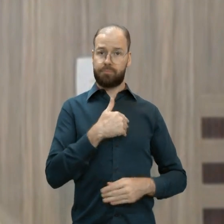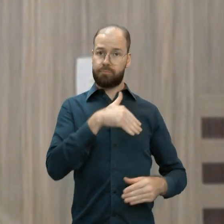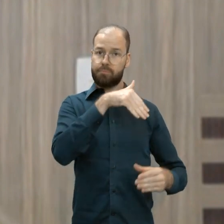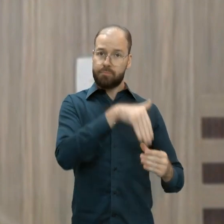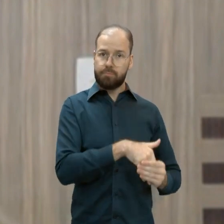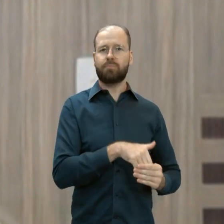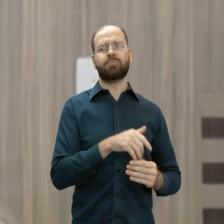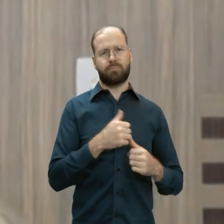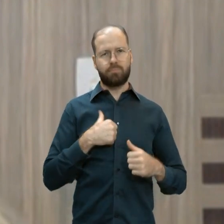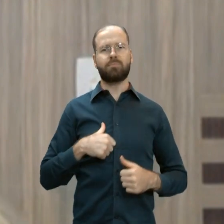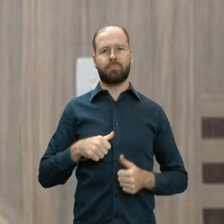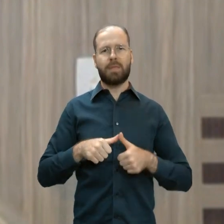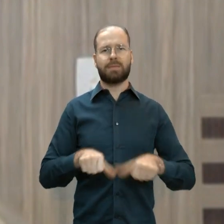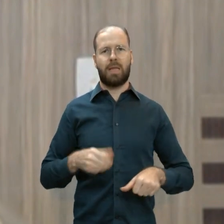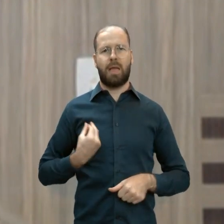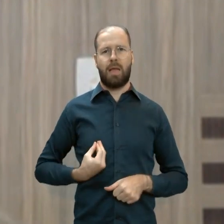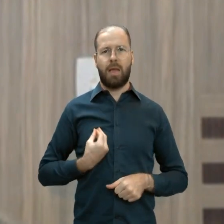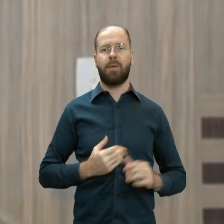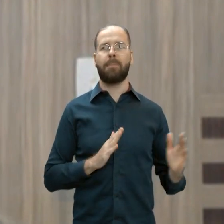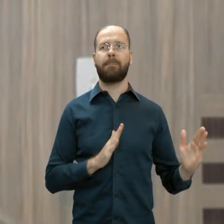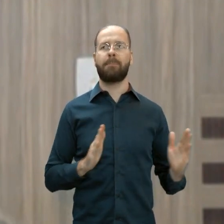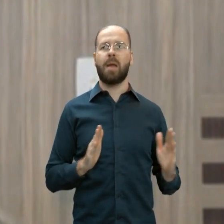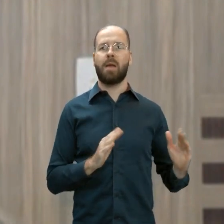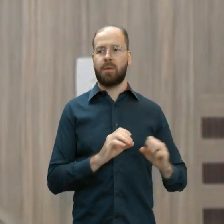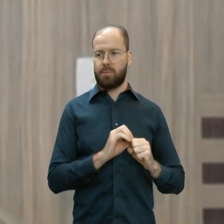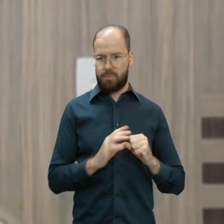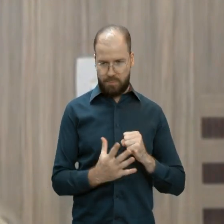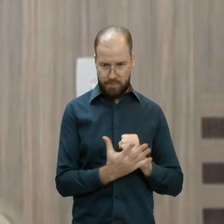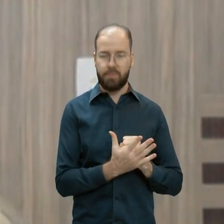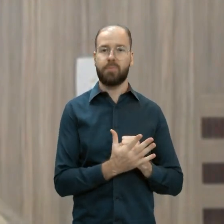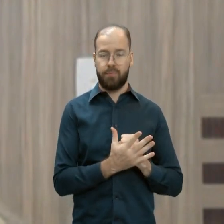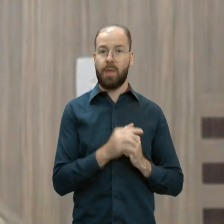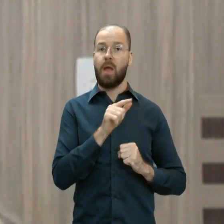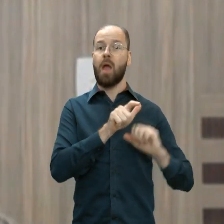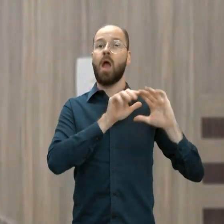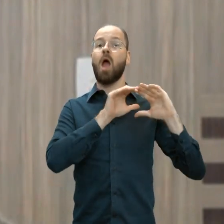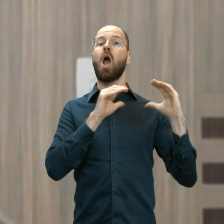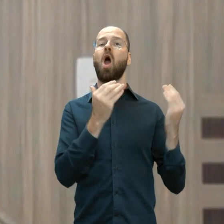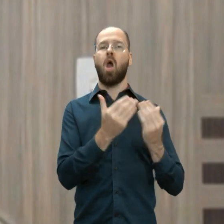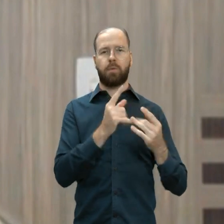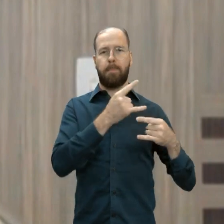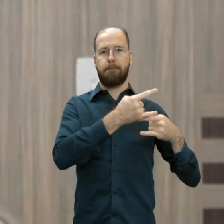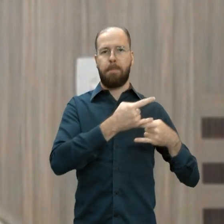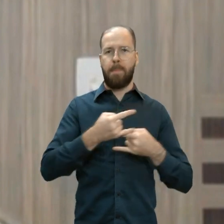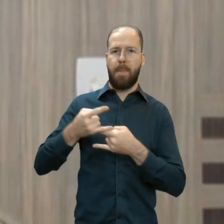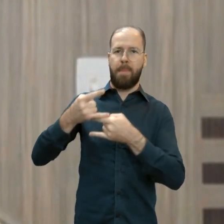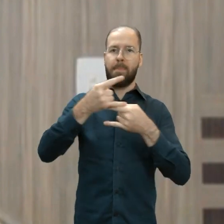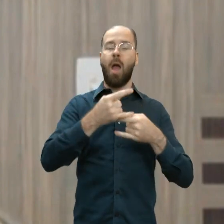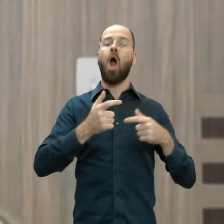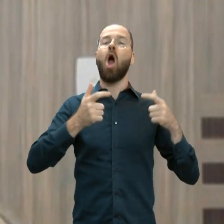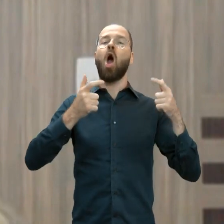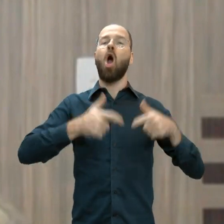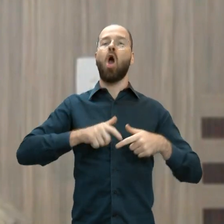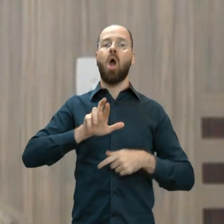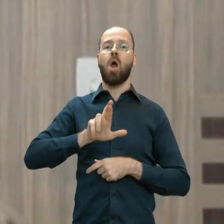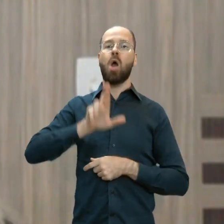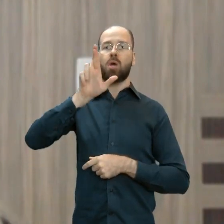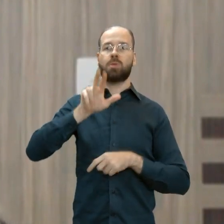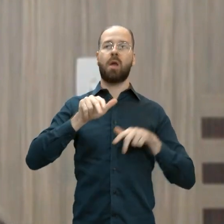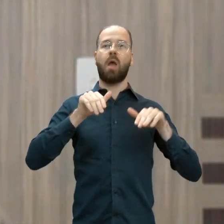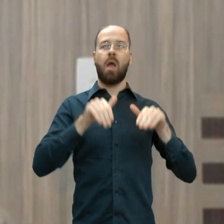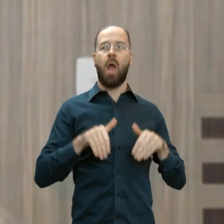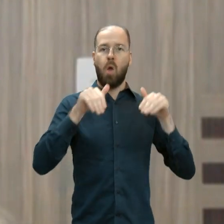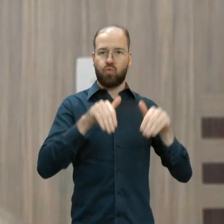de pandemia, então a nossa conferência foi realizada virtualmente na Austrália, né?